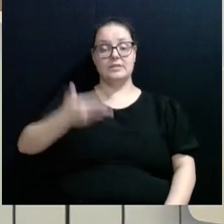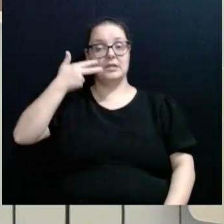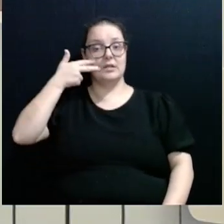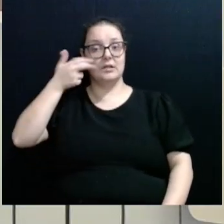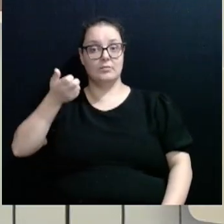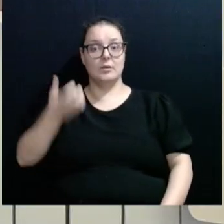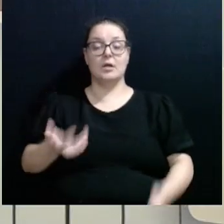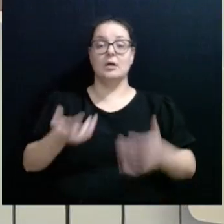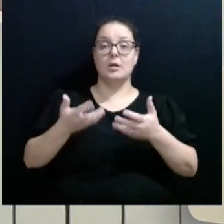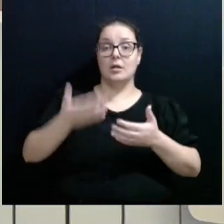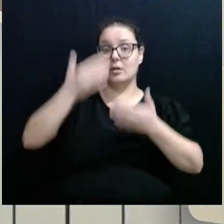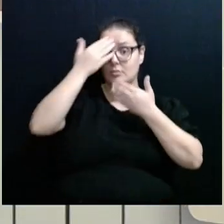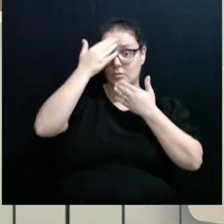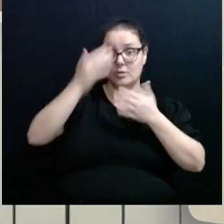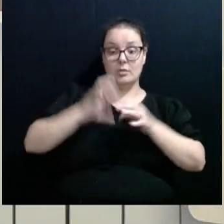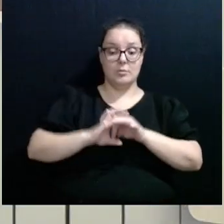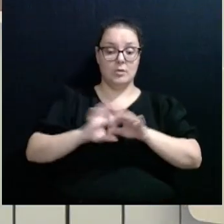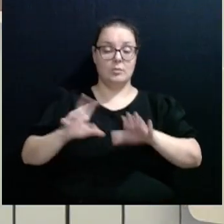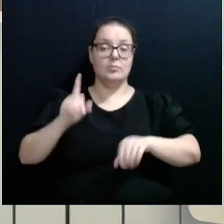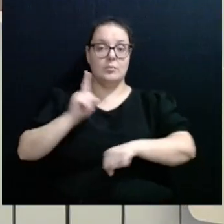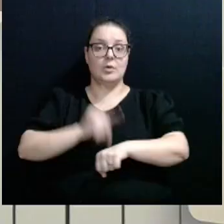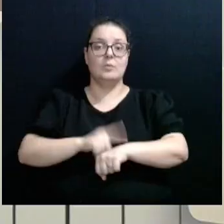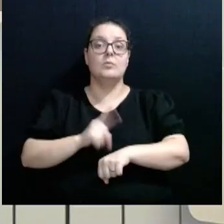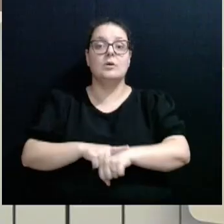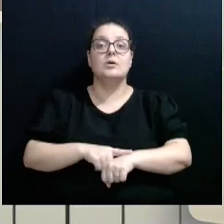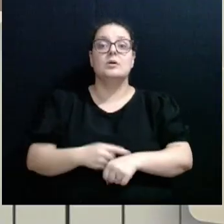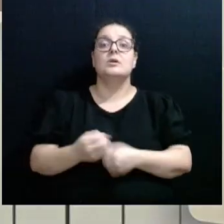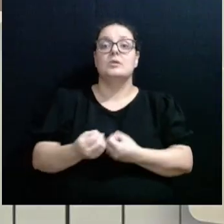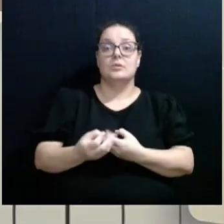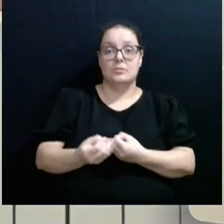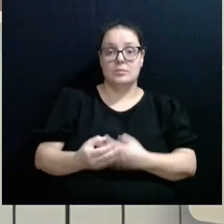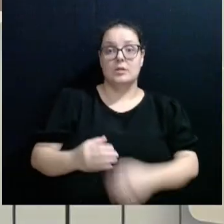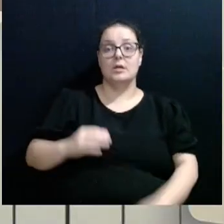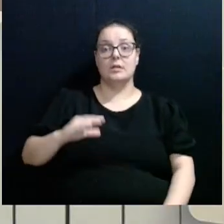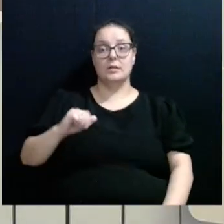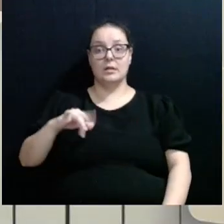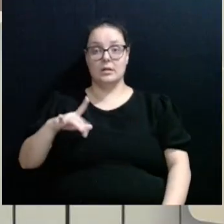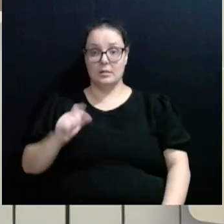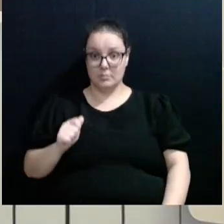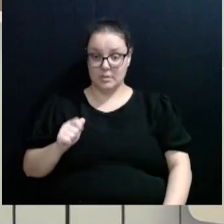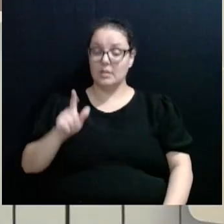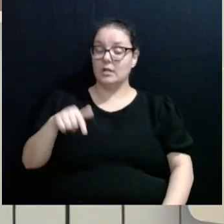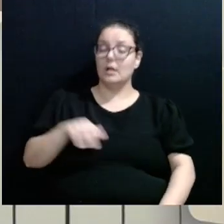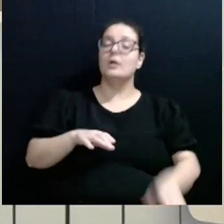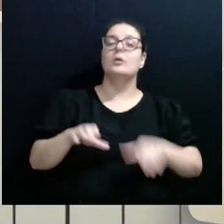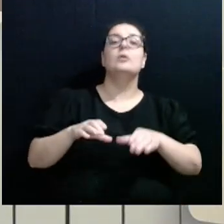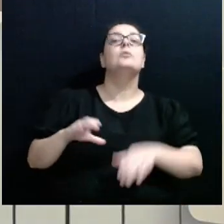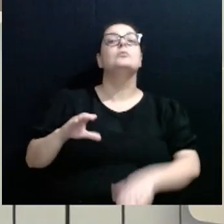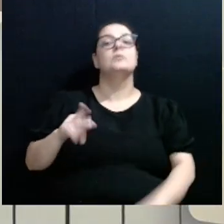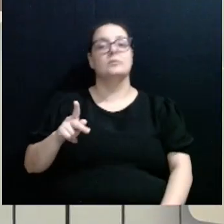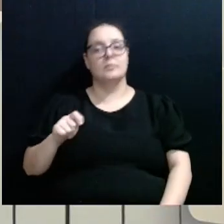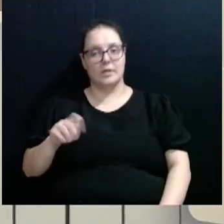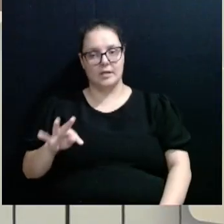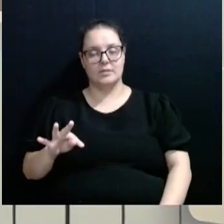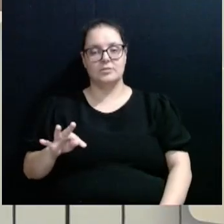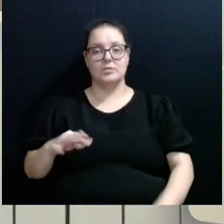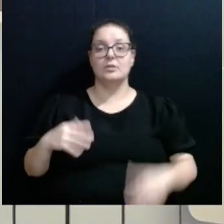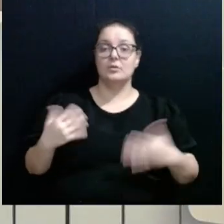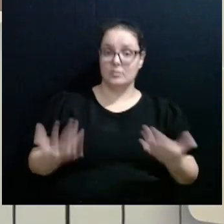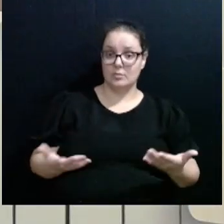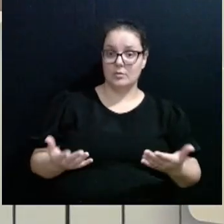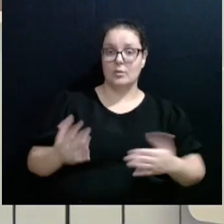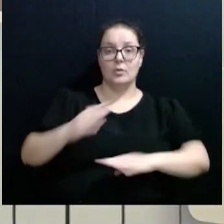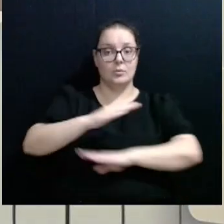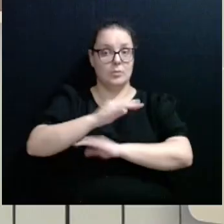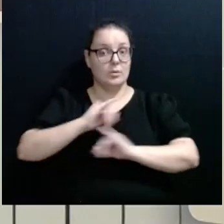a disponibilidade do tempo e as informações da Camila Garrido, que é aí a coordenadora do CEPAT. O Jornal Câmara Notícia